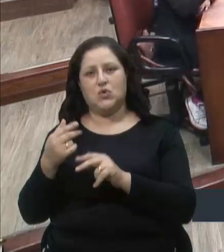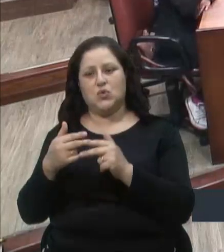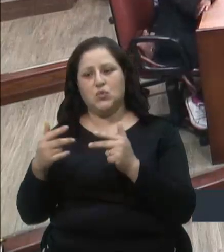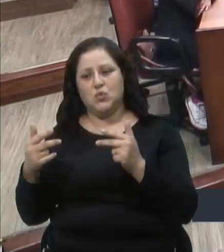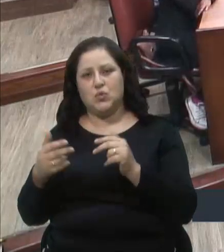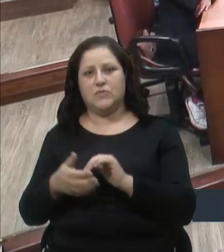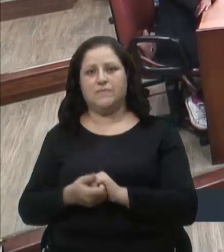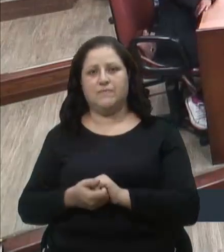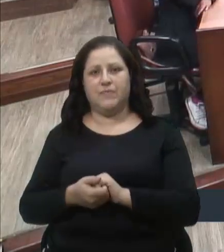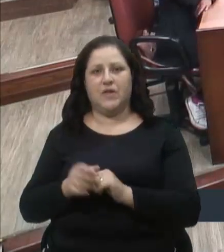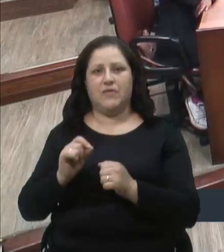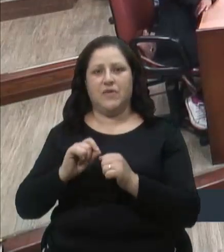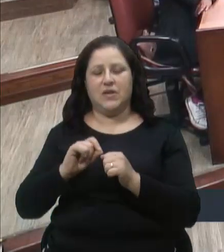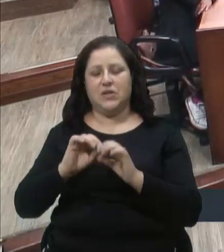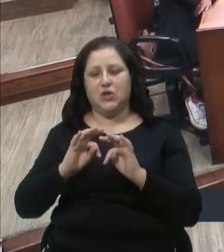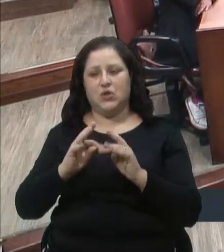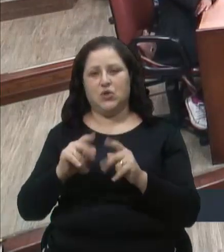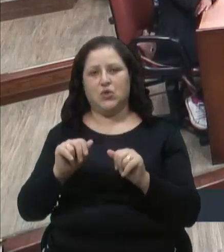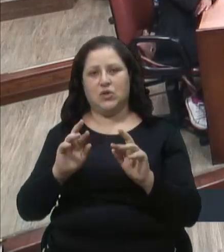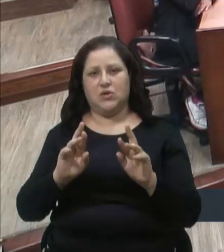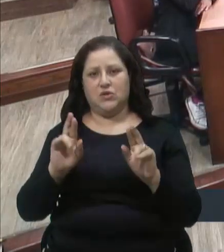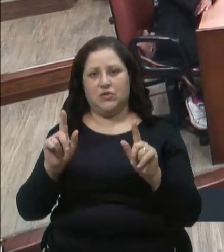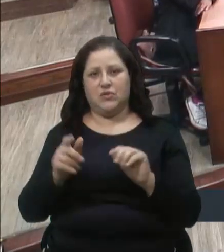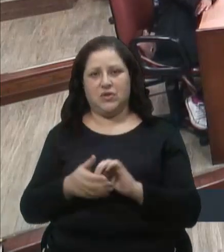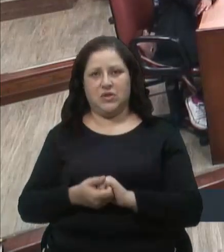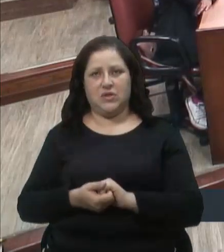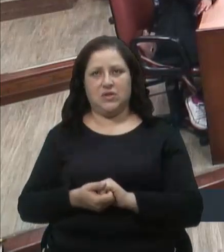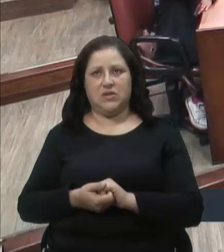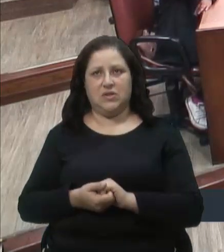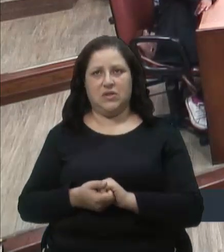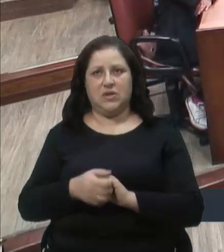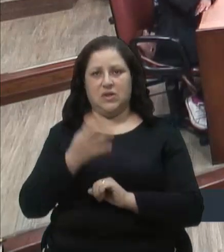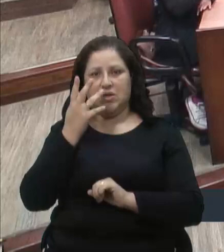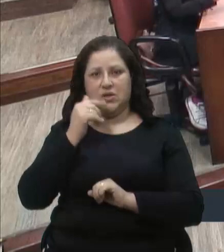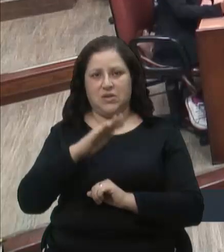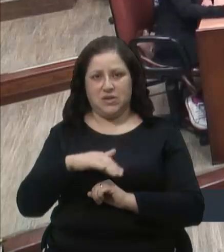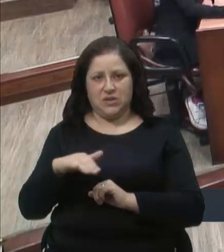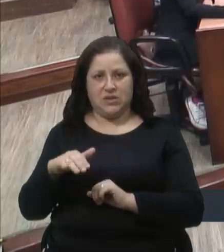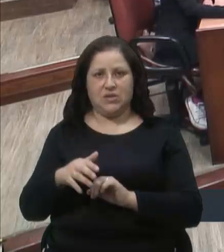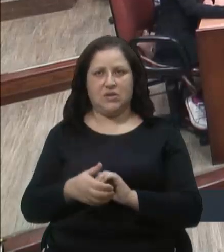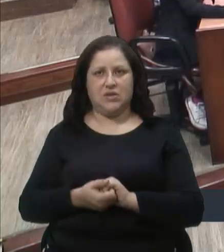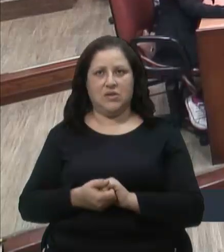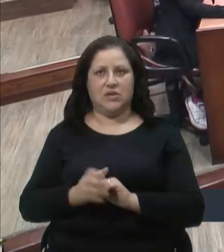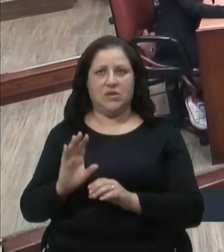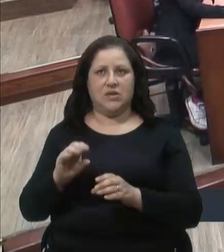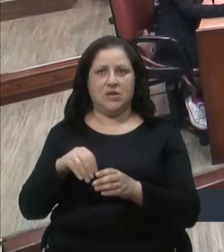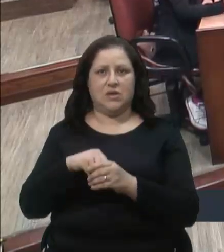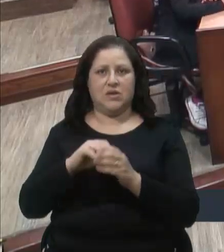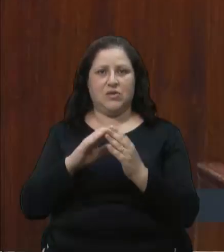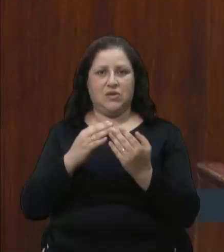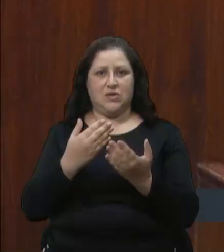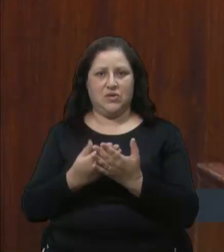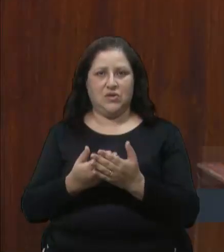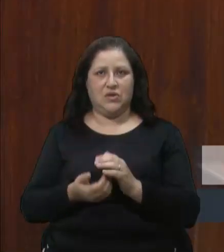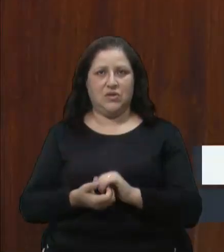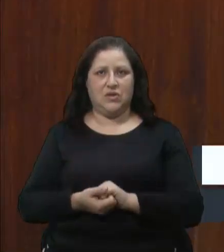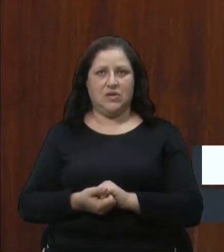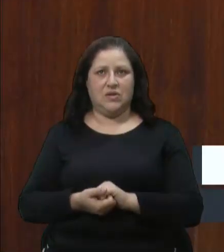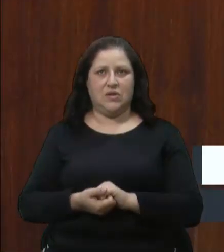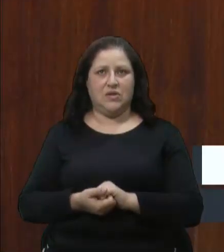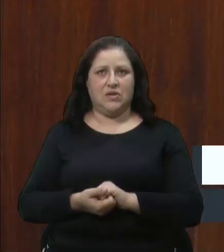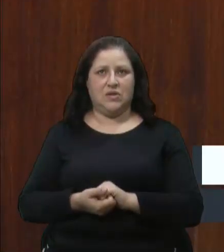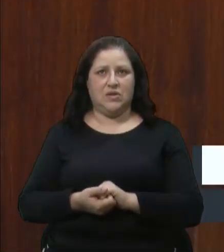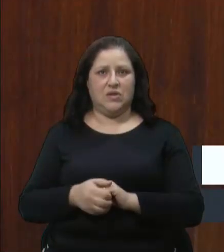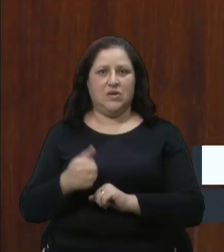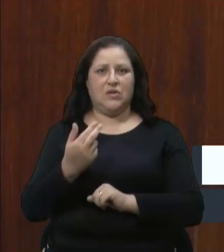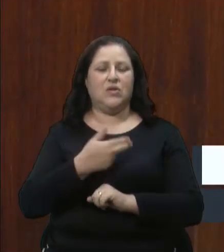coisas que faz toda a diferença para as crianças, né, dentro de uma escola, por exemplo, né? A